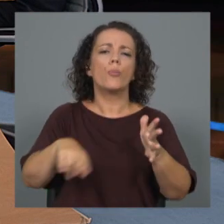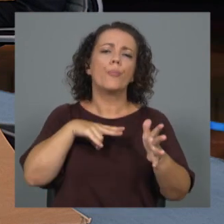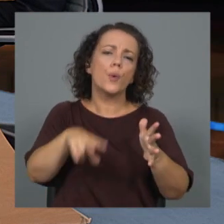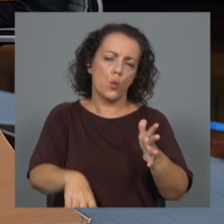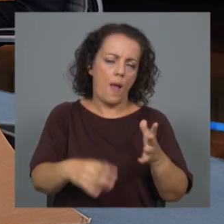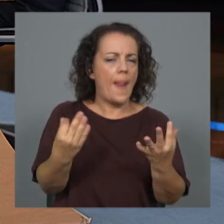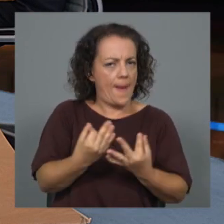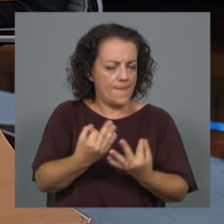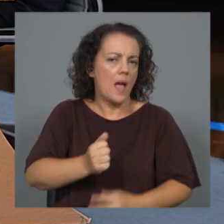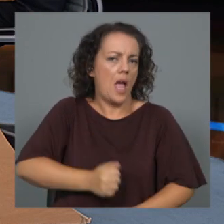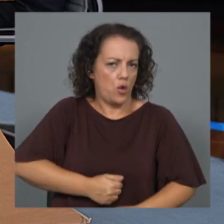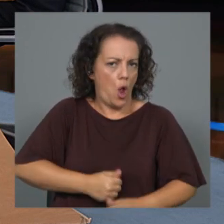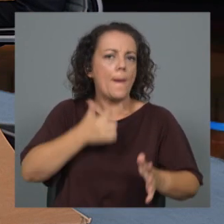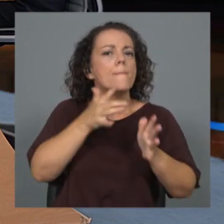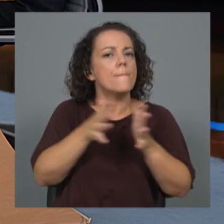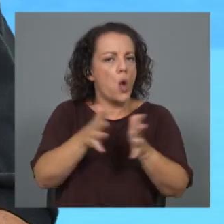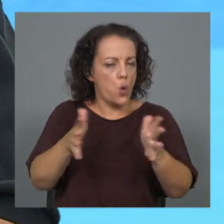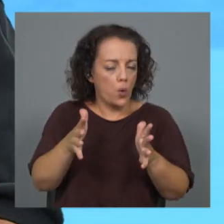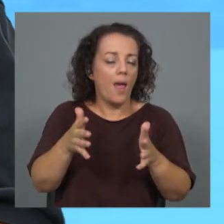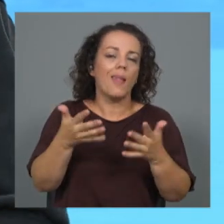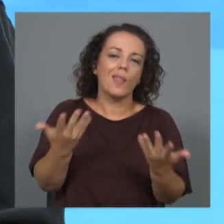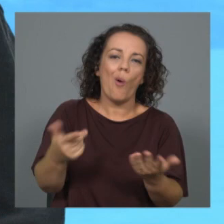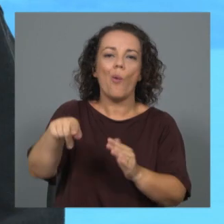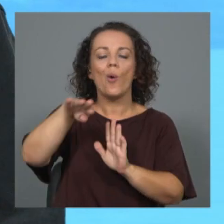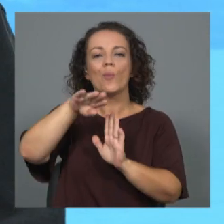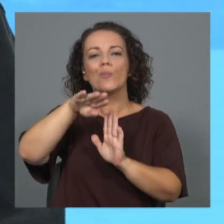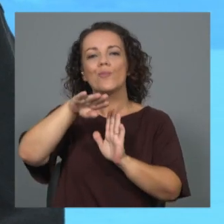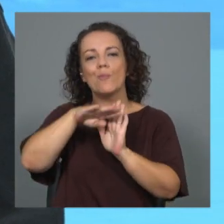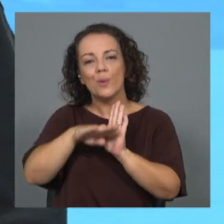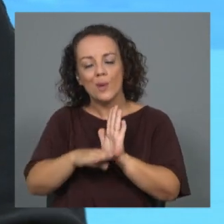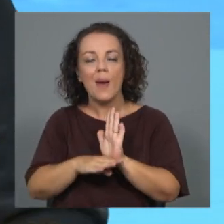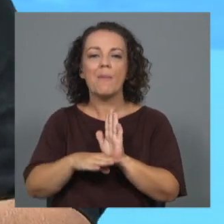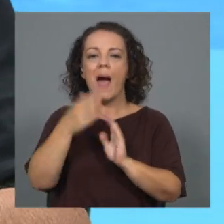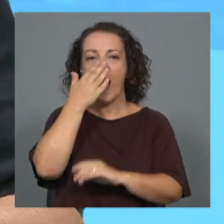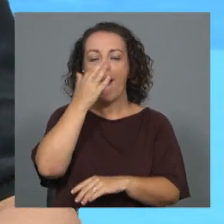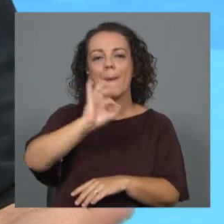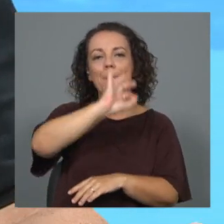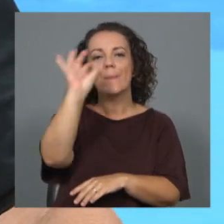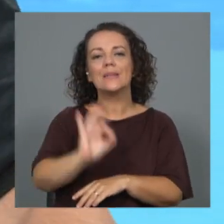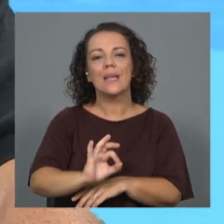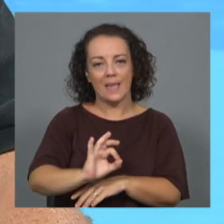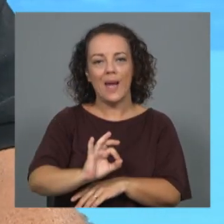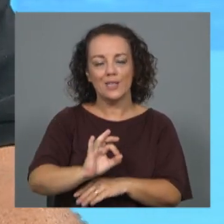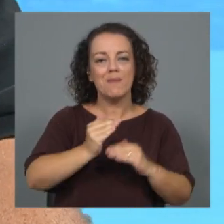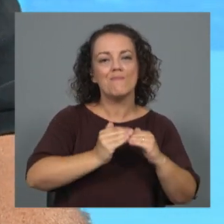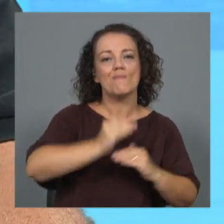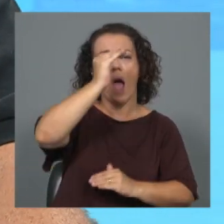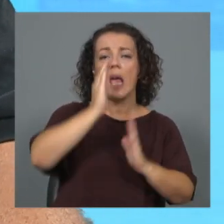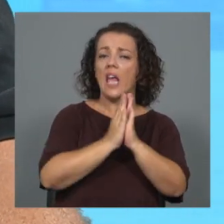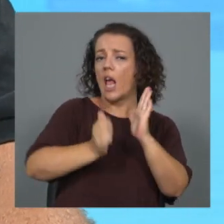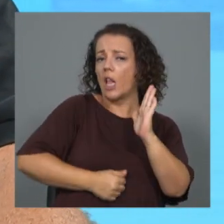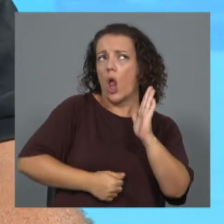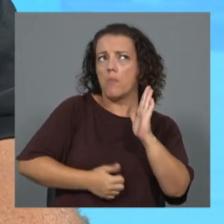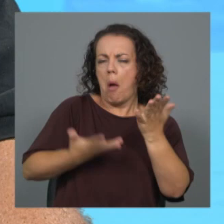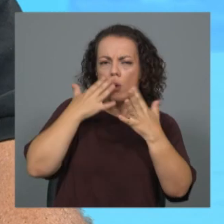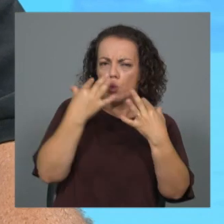E por isso também, em termos de percentagem, este programa tem uma percentagem maior de presença da Igreja Católica, o que é